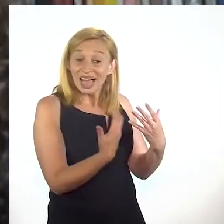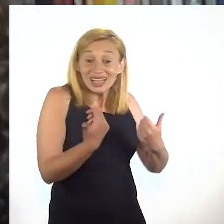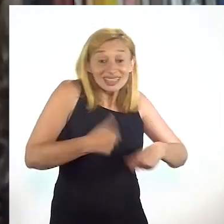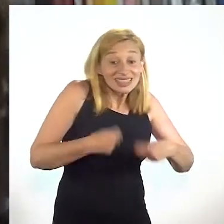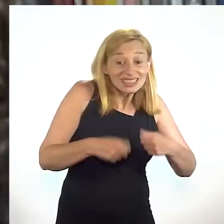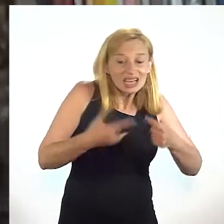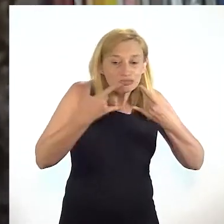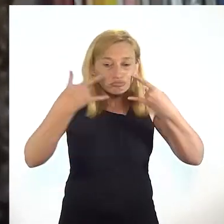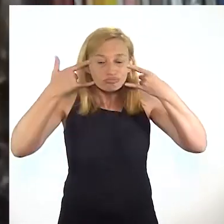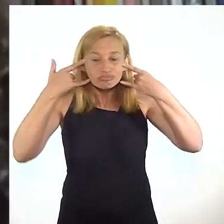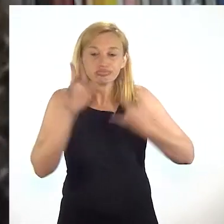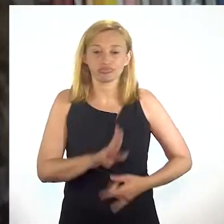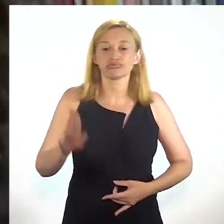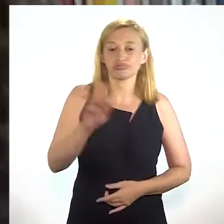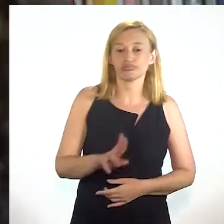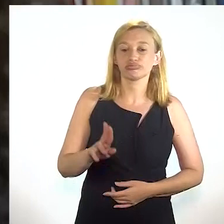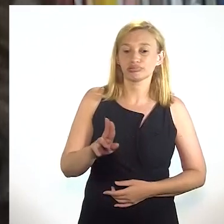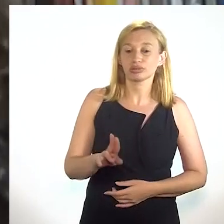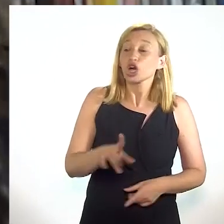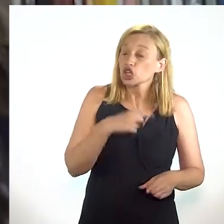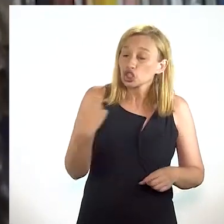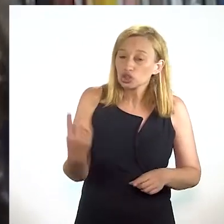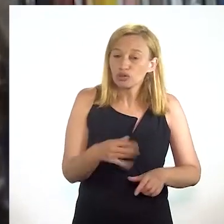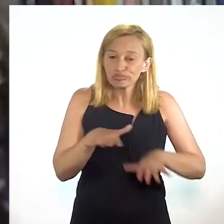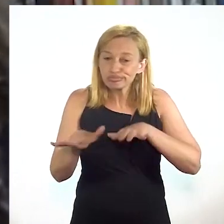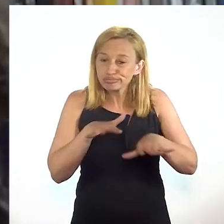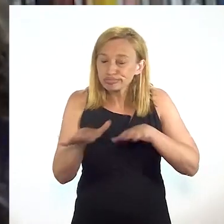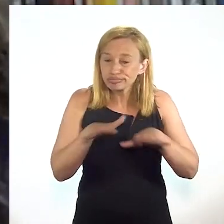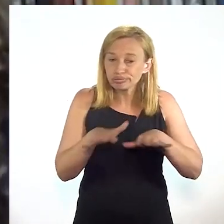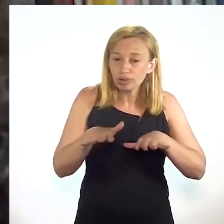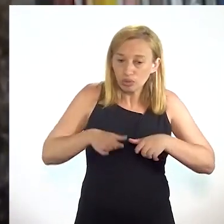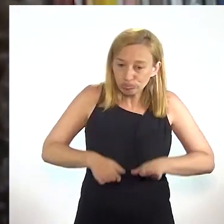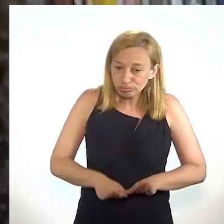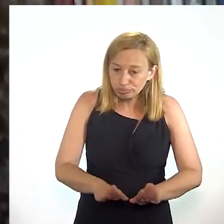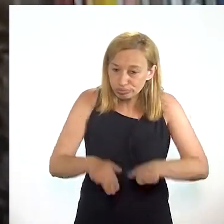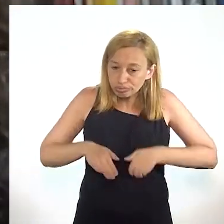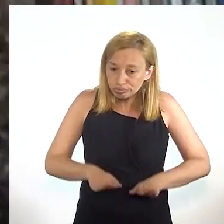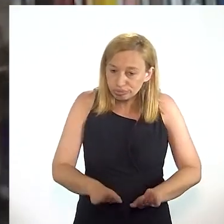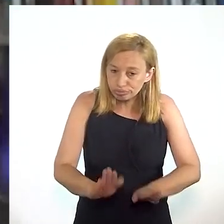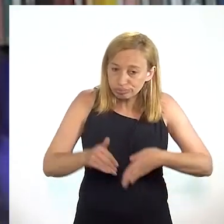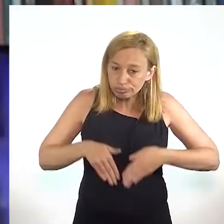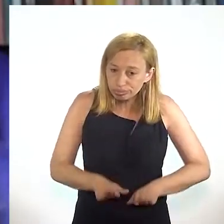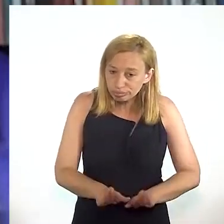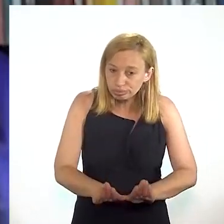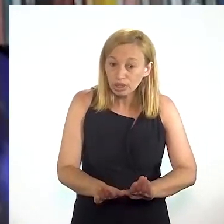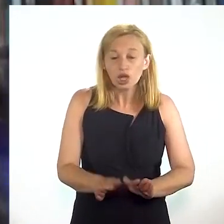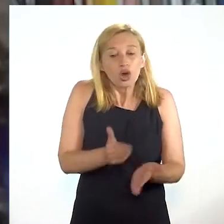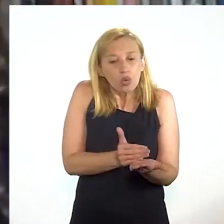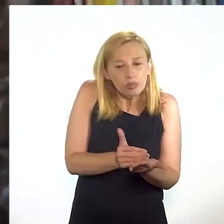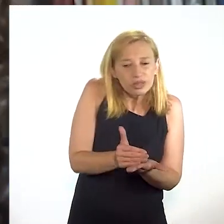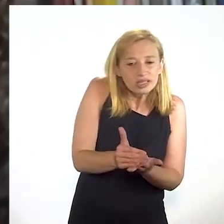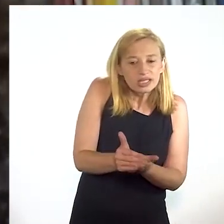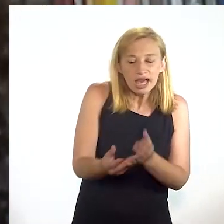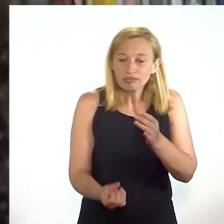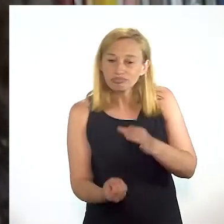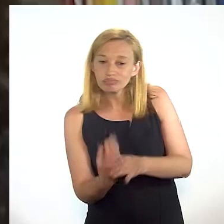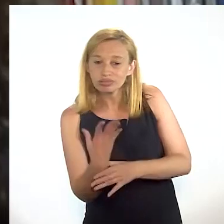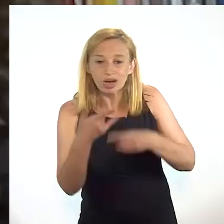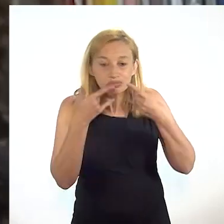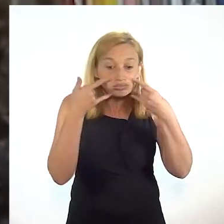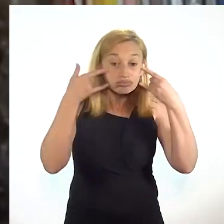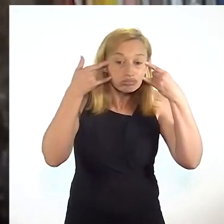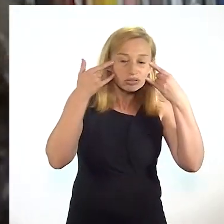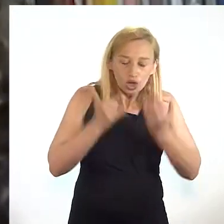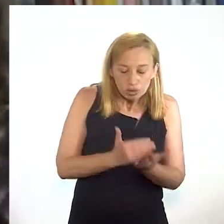Moinho, que já estava falando da necessidade de usar máscara quando ninguém estava. E aí nós fizemos uma mobilização com as costureiras da Zona